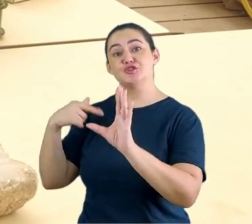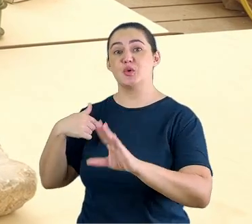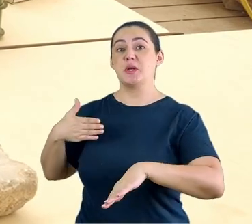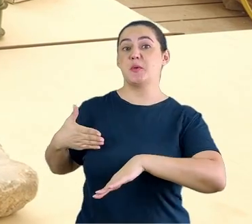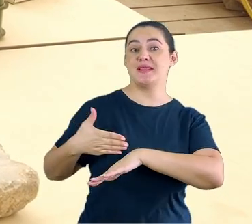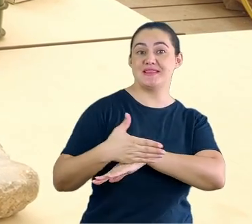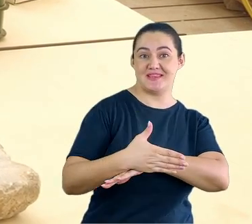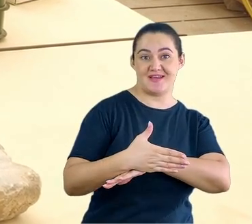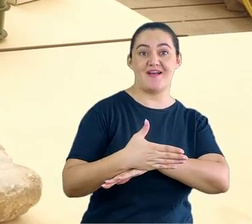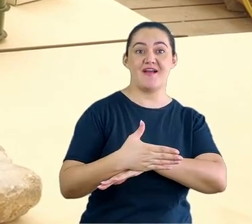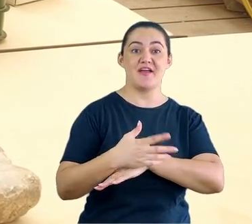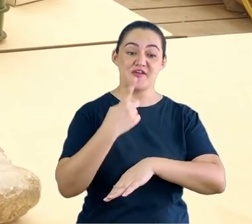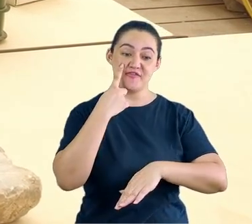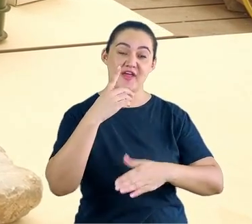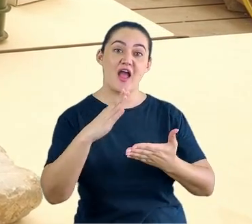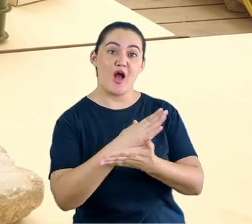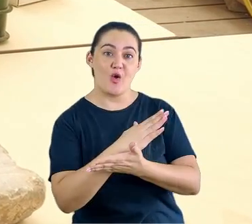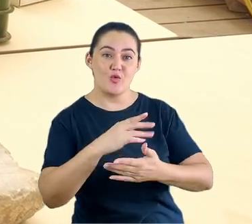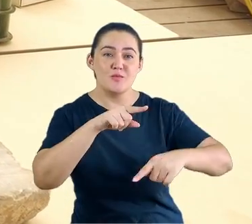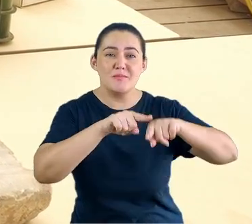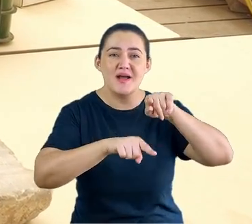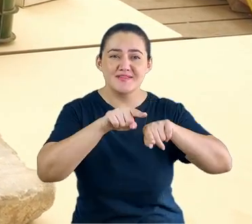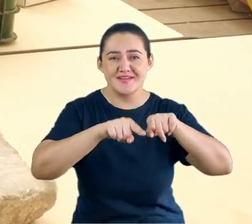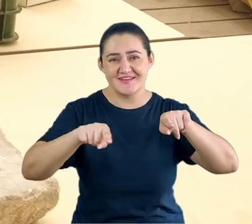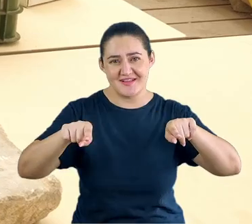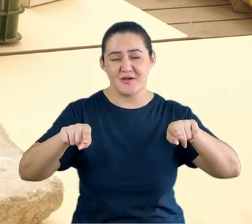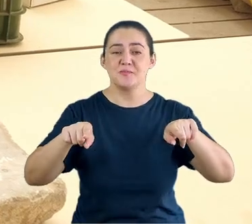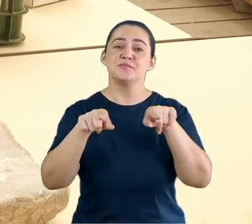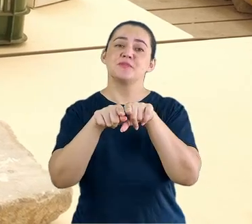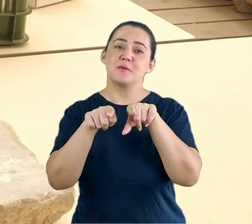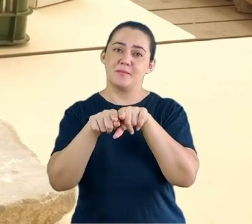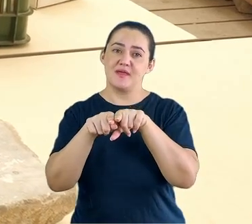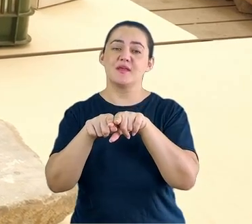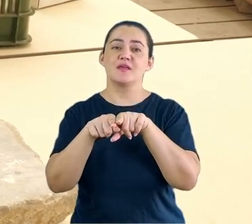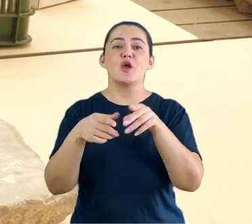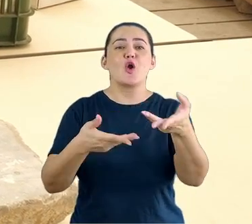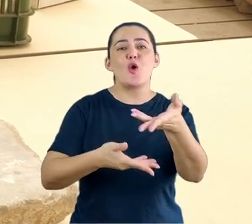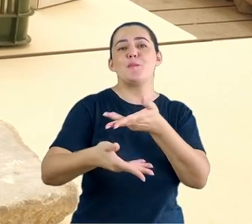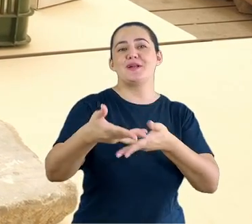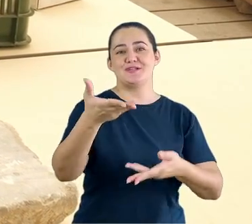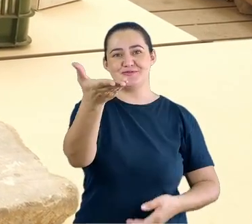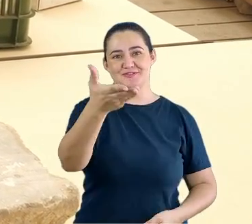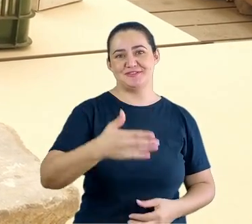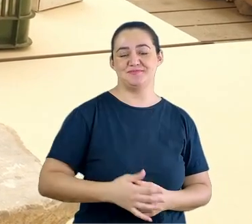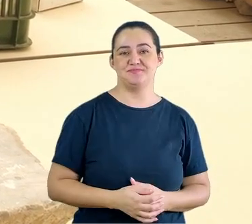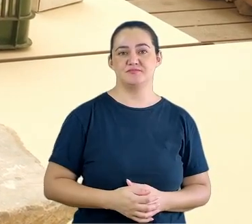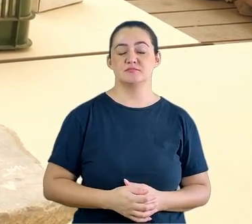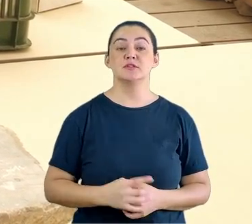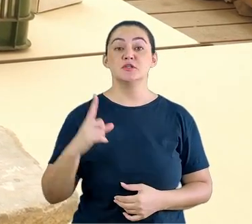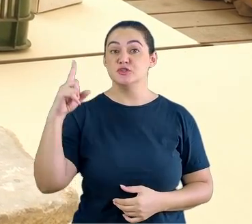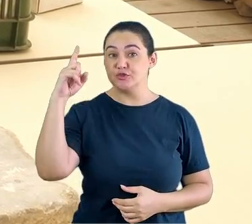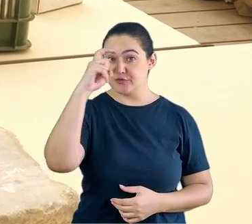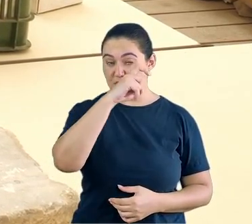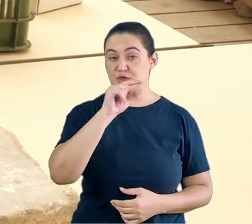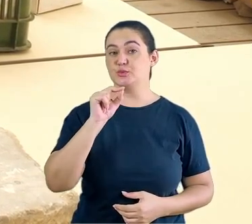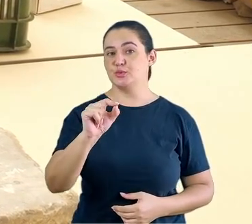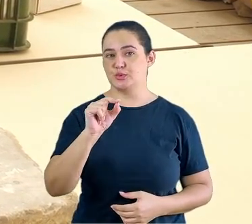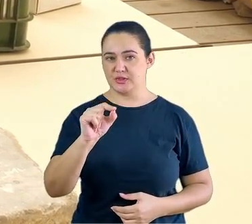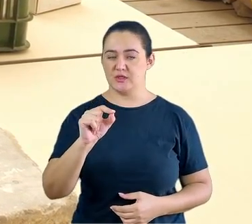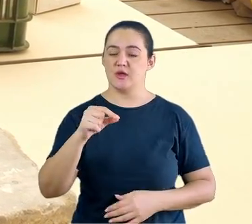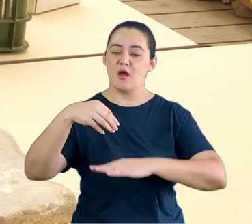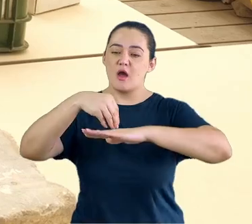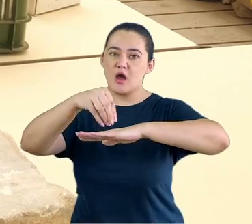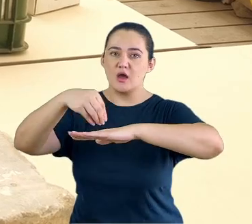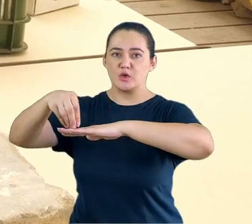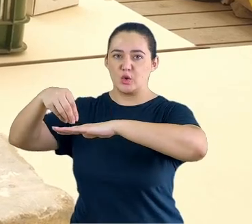e permitiu que eu visse algumas peças que foram encontradas recentemente e também que compartilhasse com vocês. A dificuldade aqui é porque